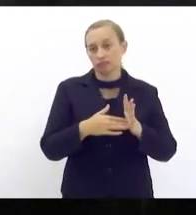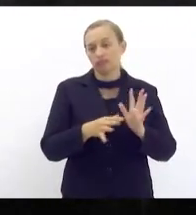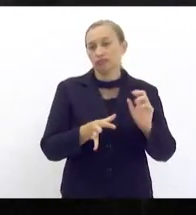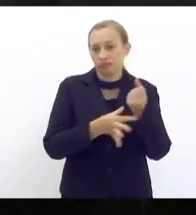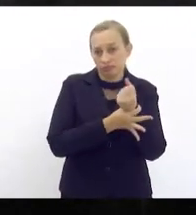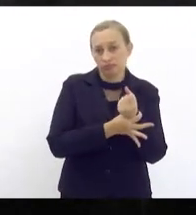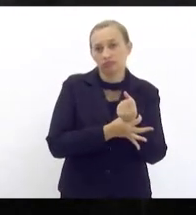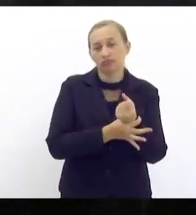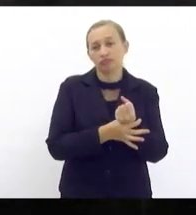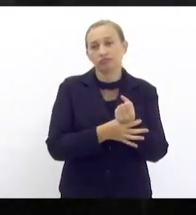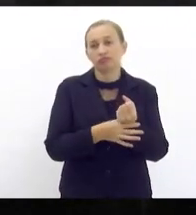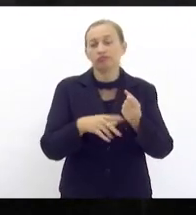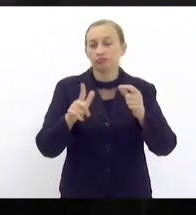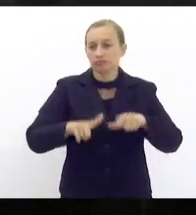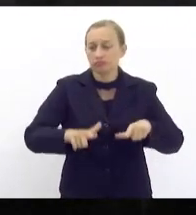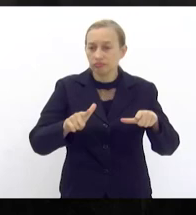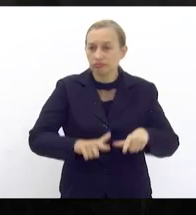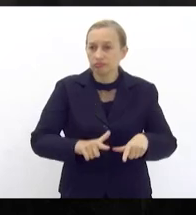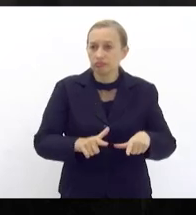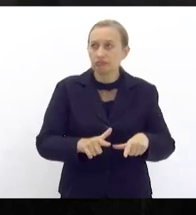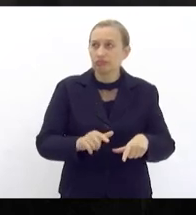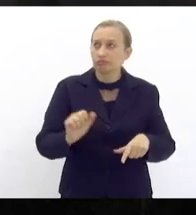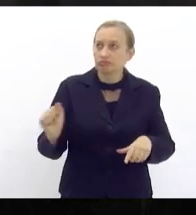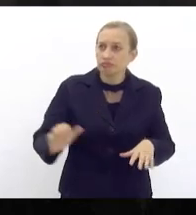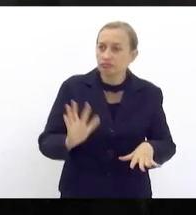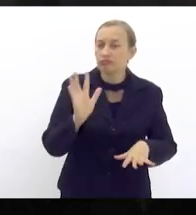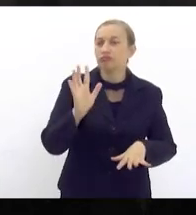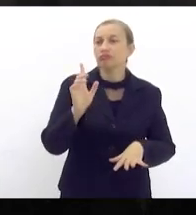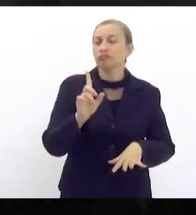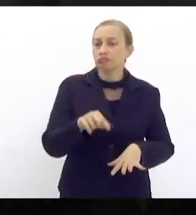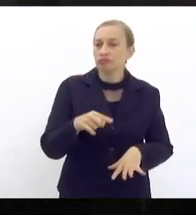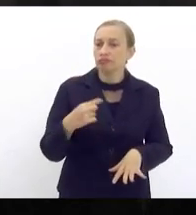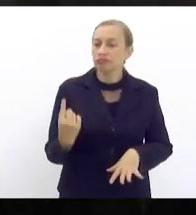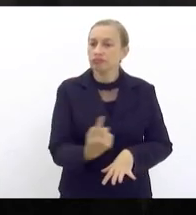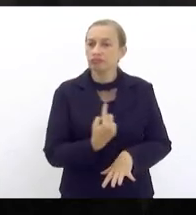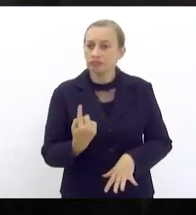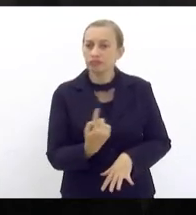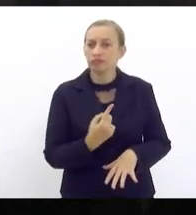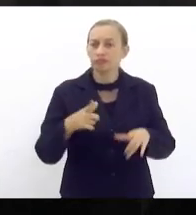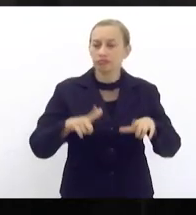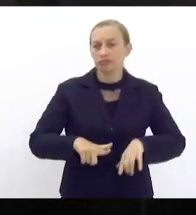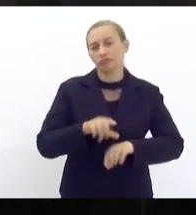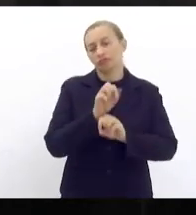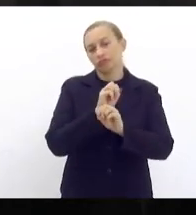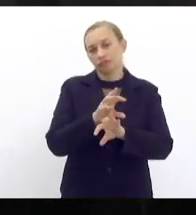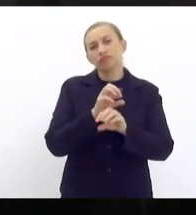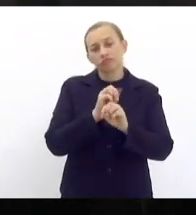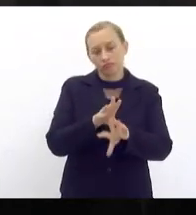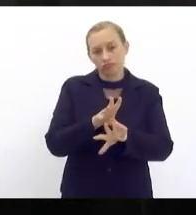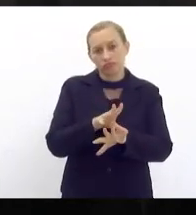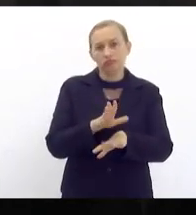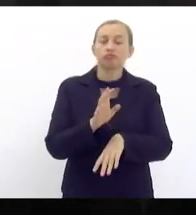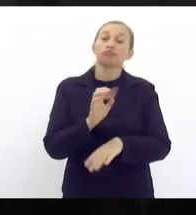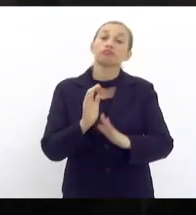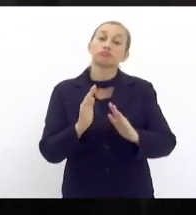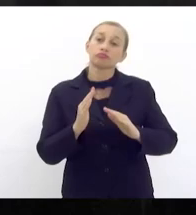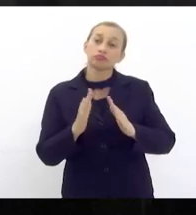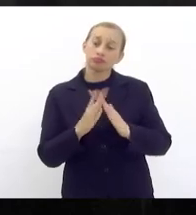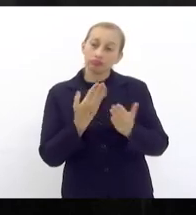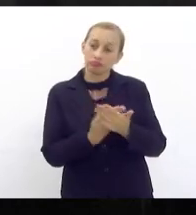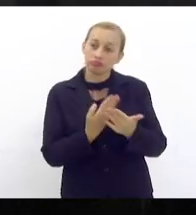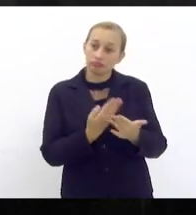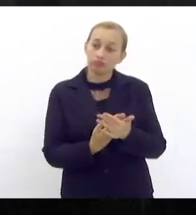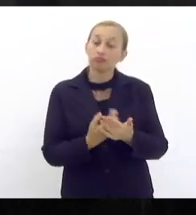garantir esse espaço tão caro que é para nós que é o espaço Educacional espaço da escola porque